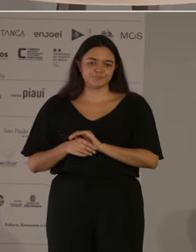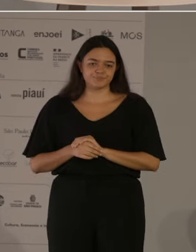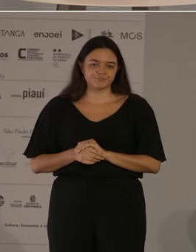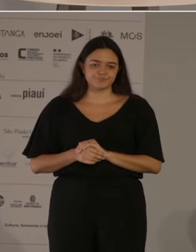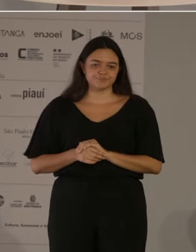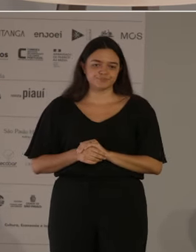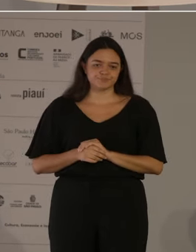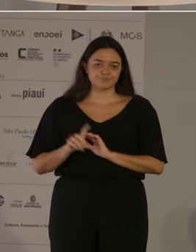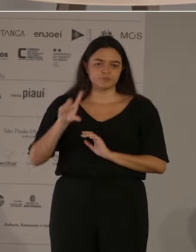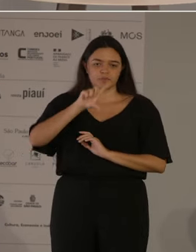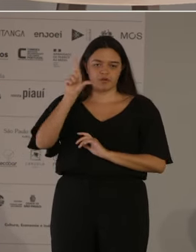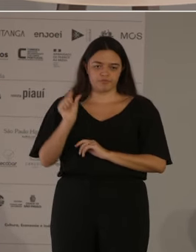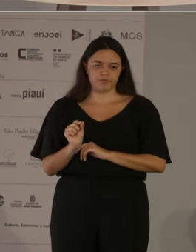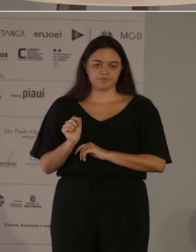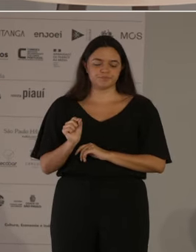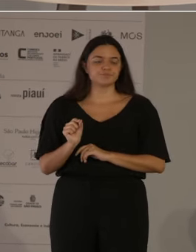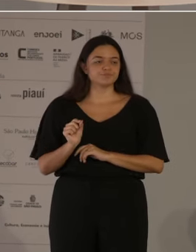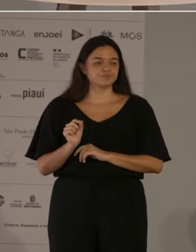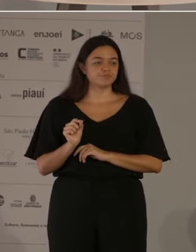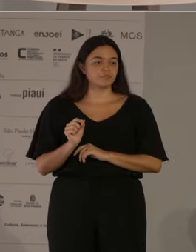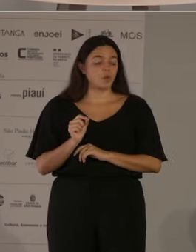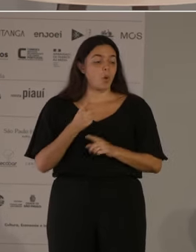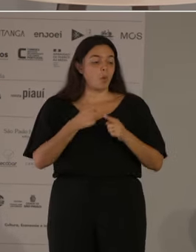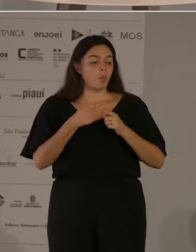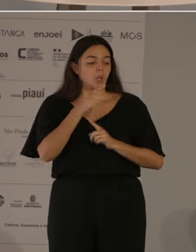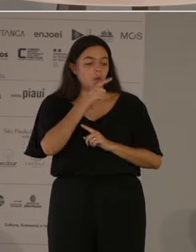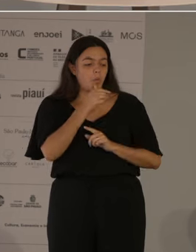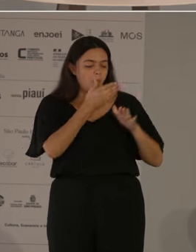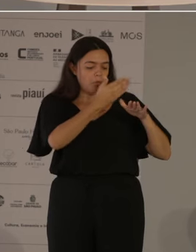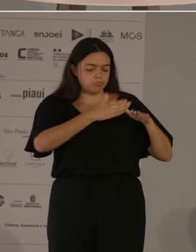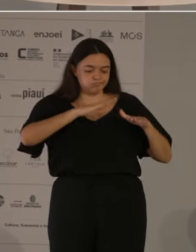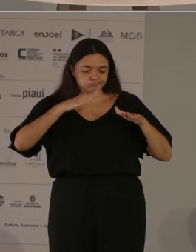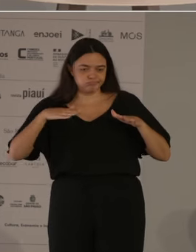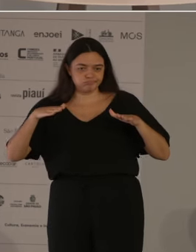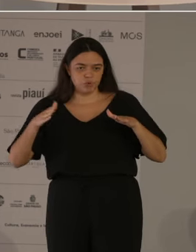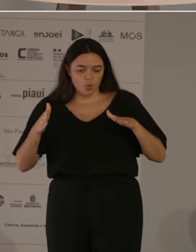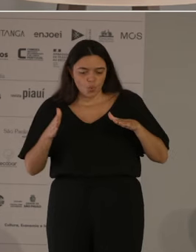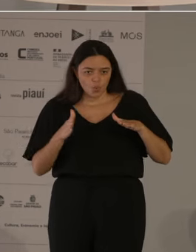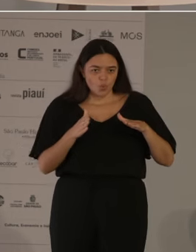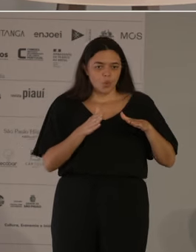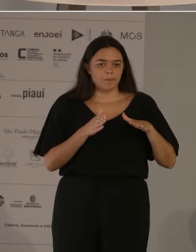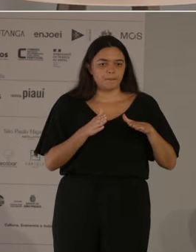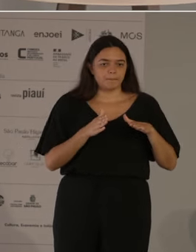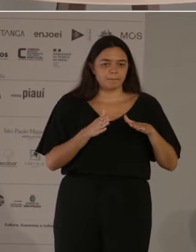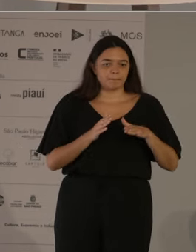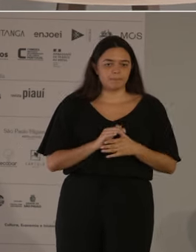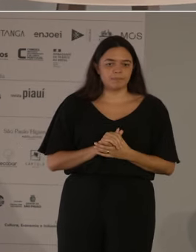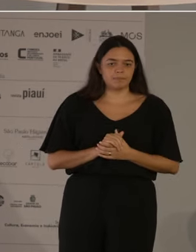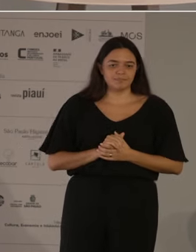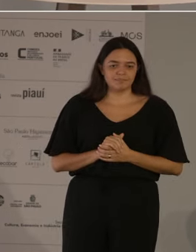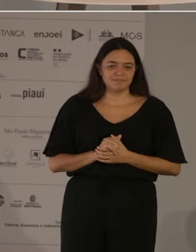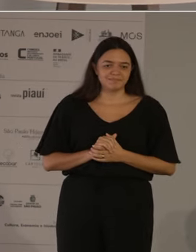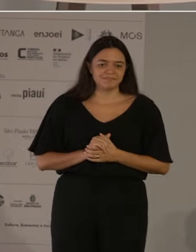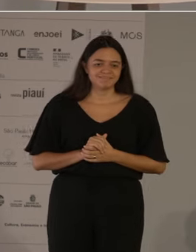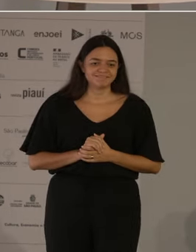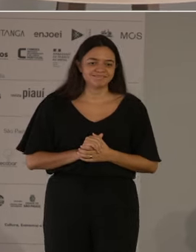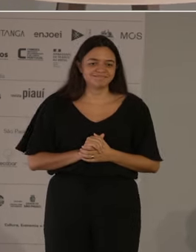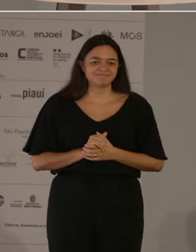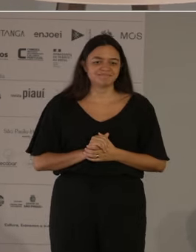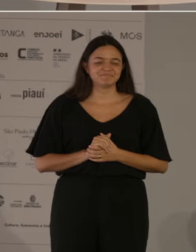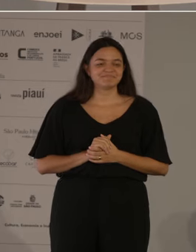Como o nível estava mais baixo, né, o nível do mar, talvez houvesse ilhas ali ao longo do Atlântico, enfim, que eles poderiam ter vindo. Os primatas